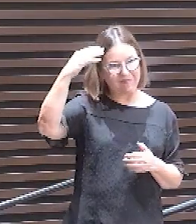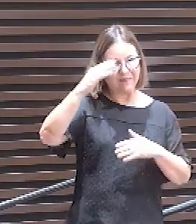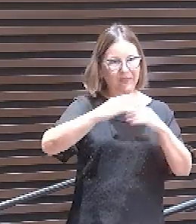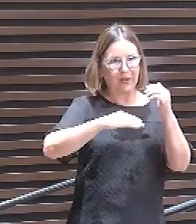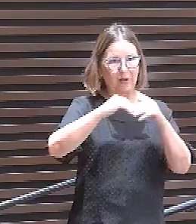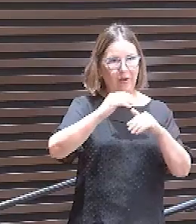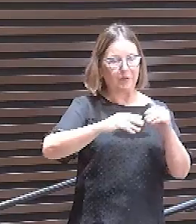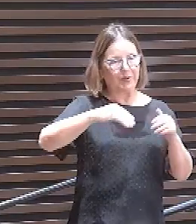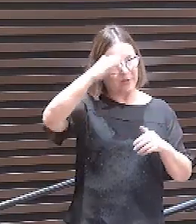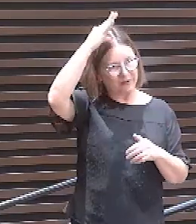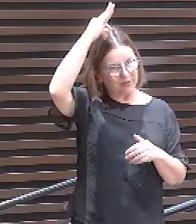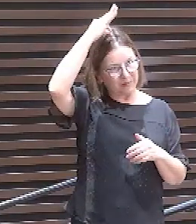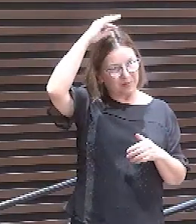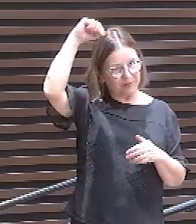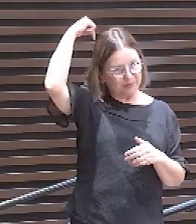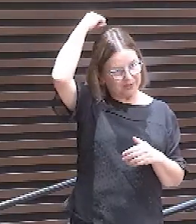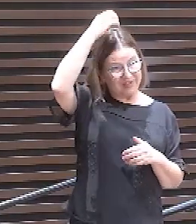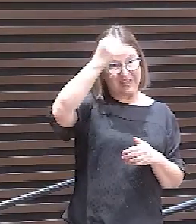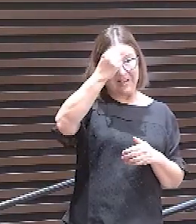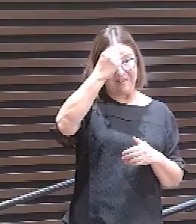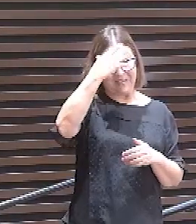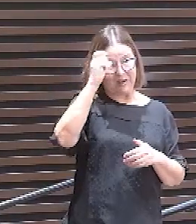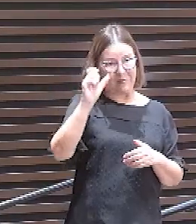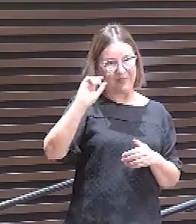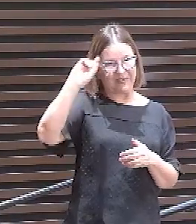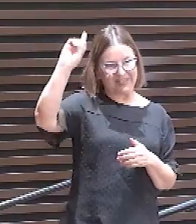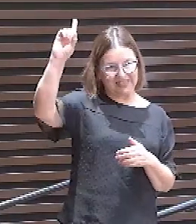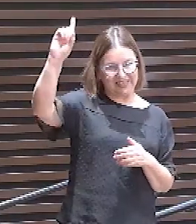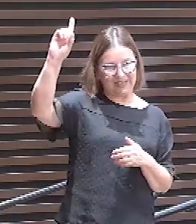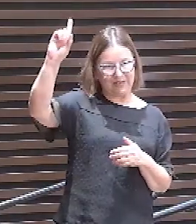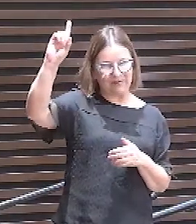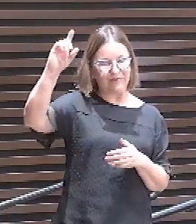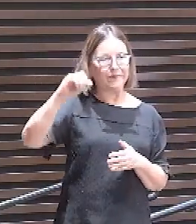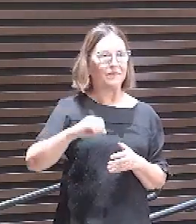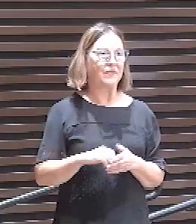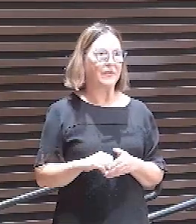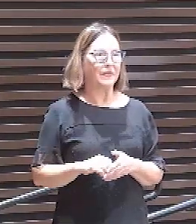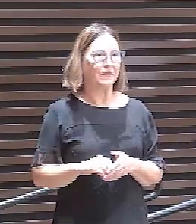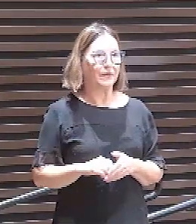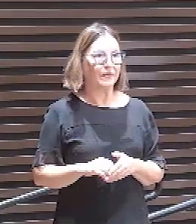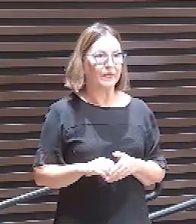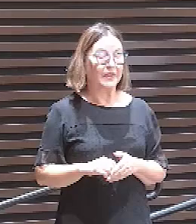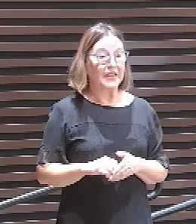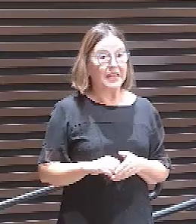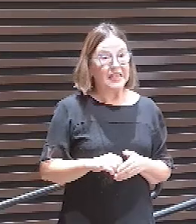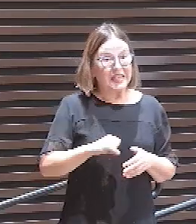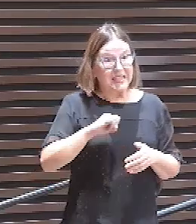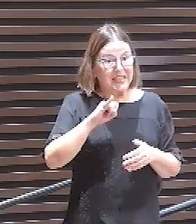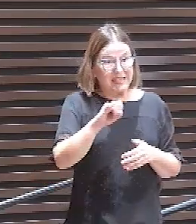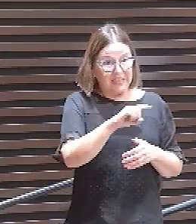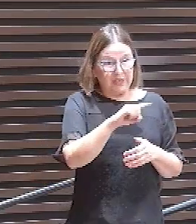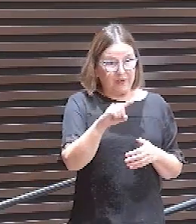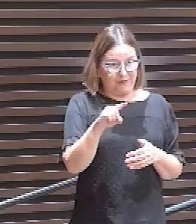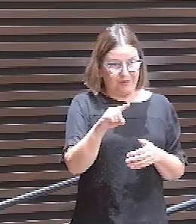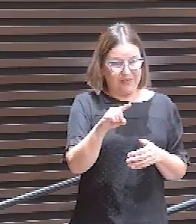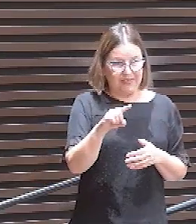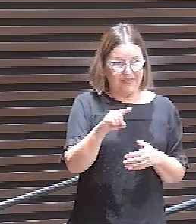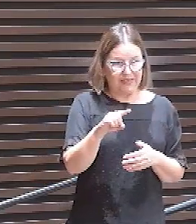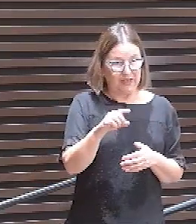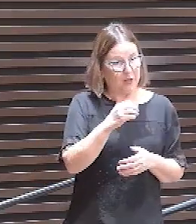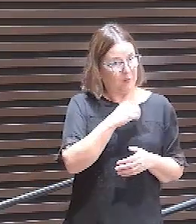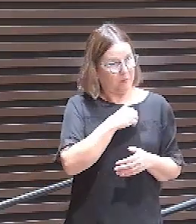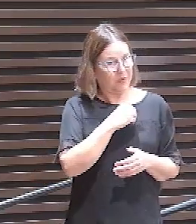do crente. Quando você pisar na bola e ofender, volte atrás e peça